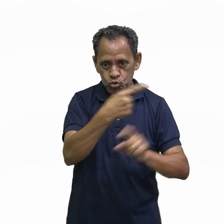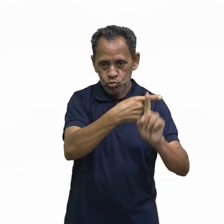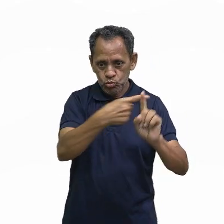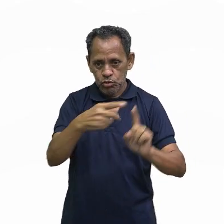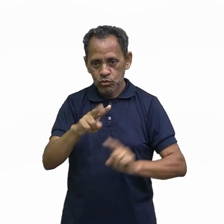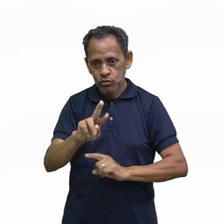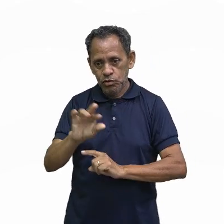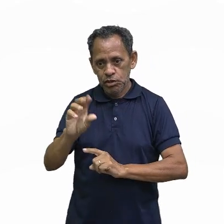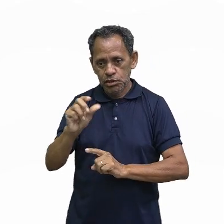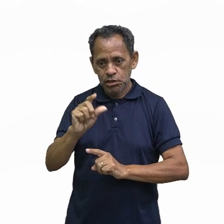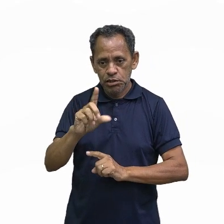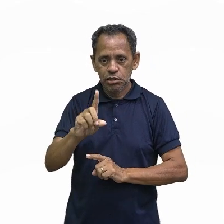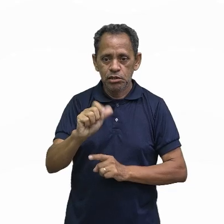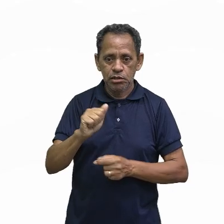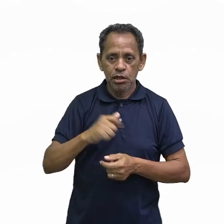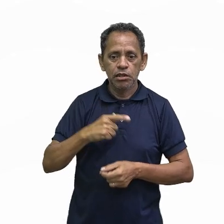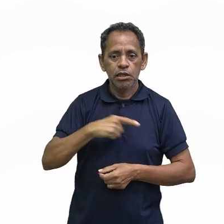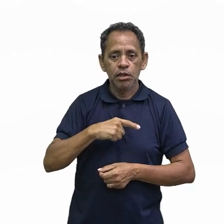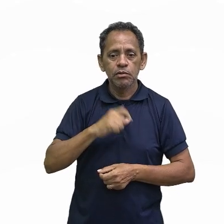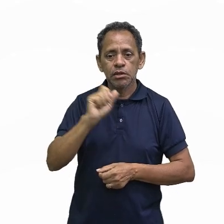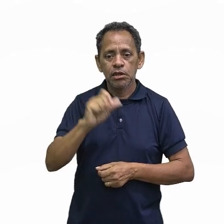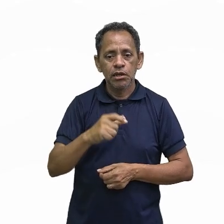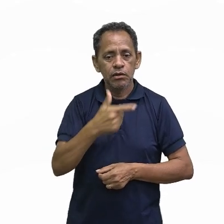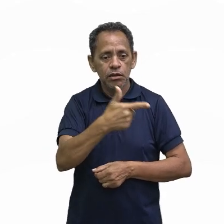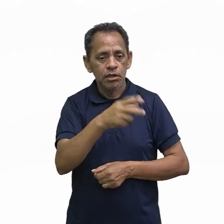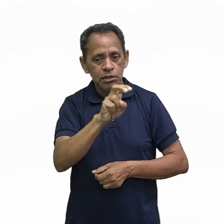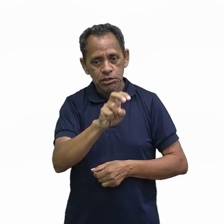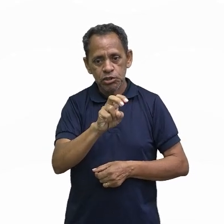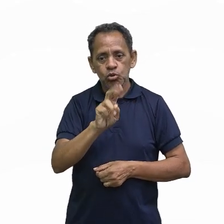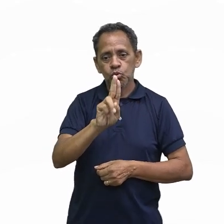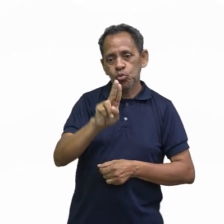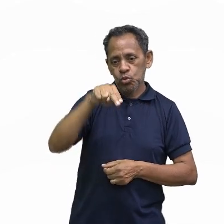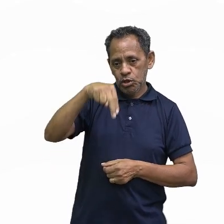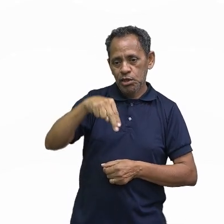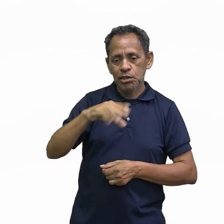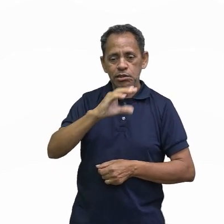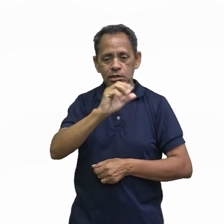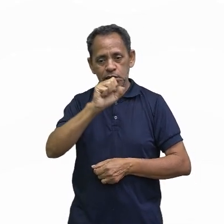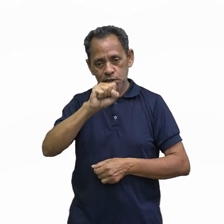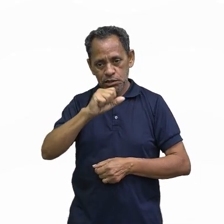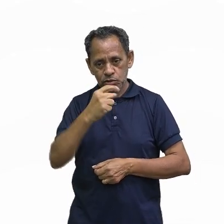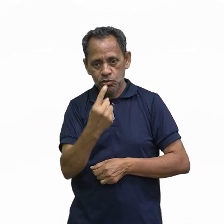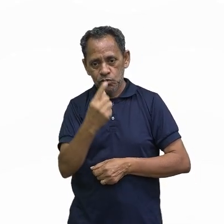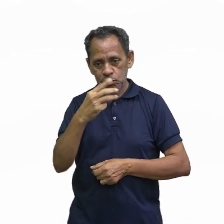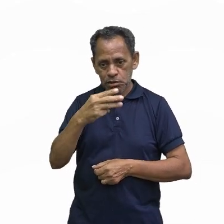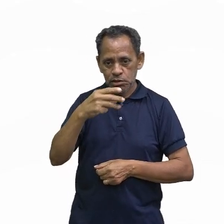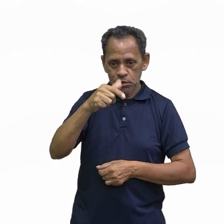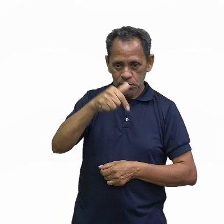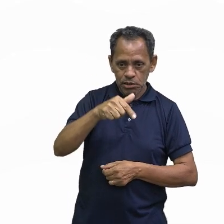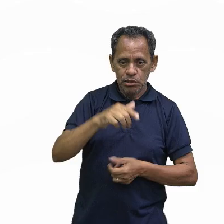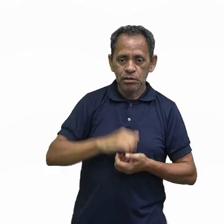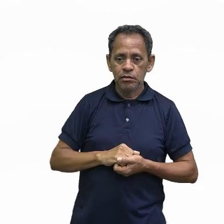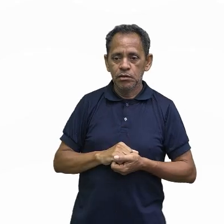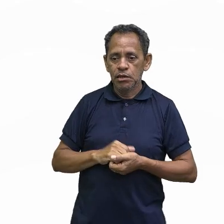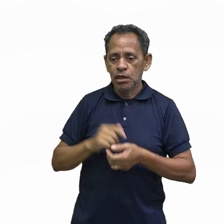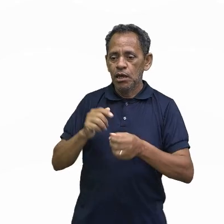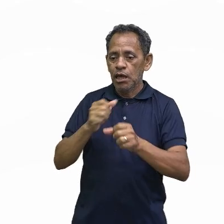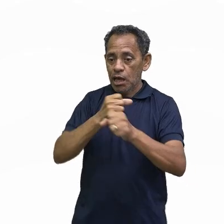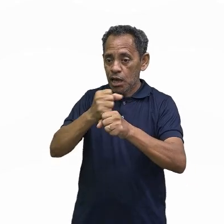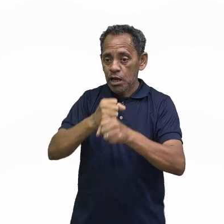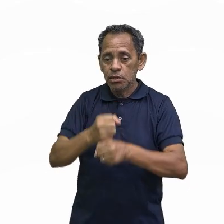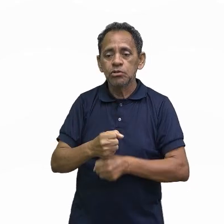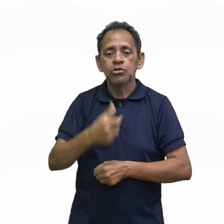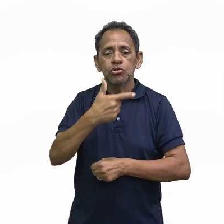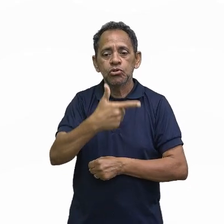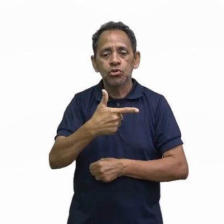acontecer? Vamos ter apenas 25 unidades de Césio-137. Quando for em 2077, olha quanto